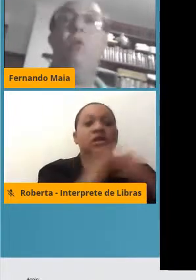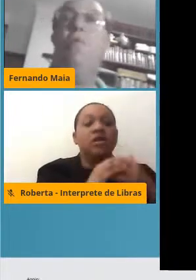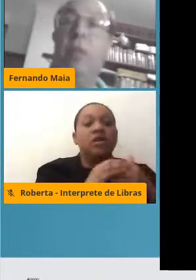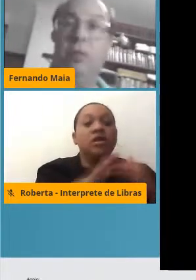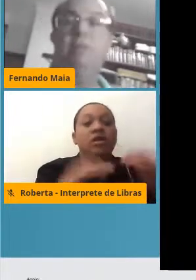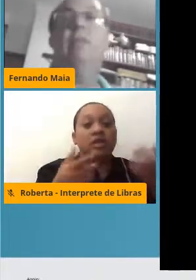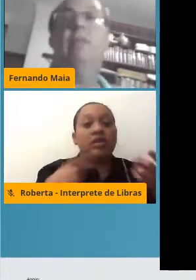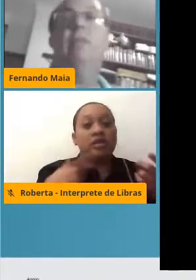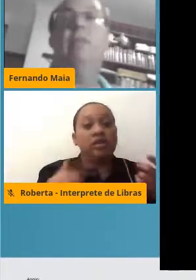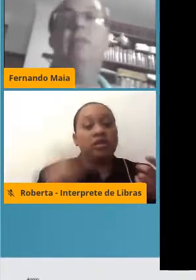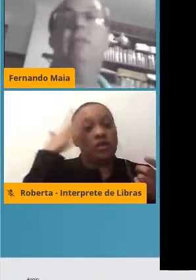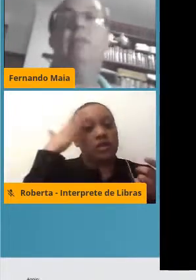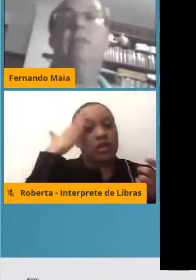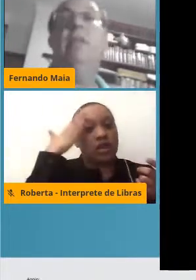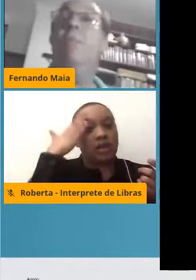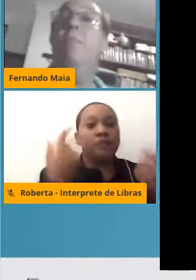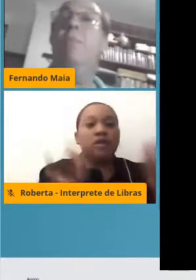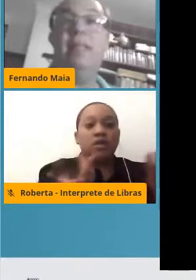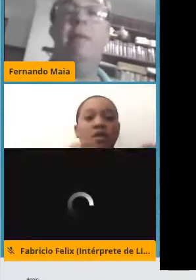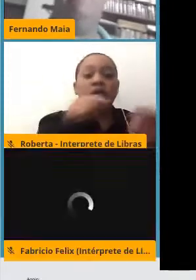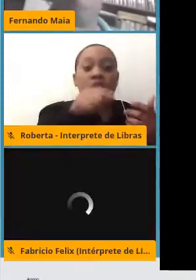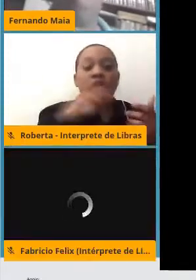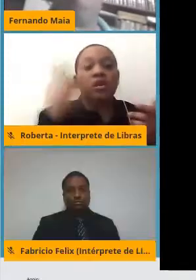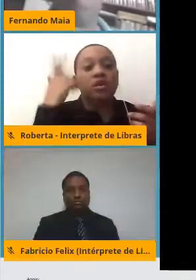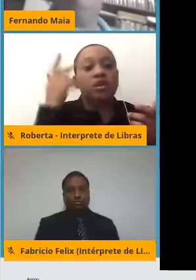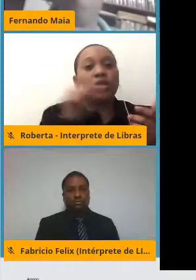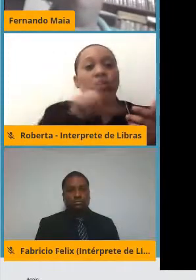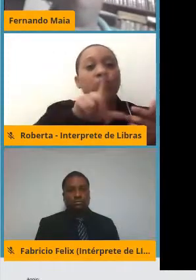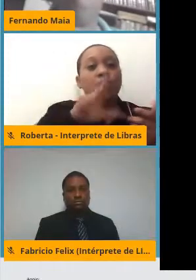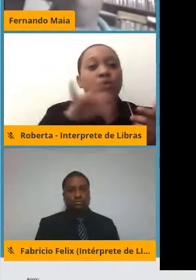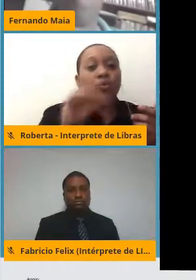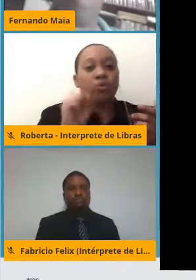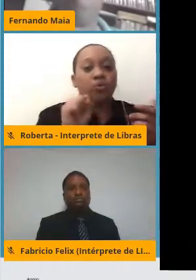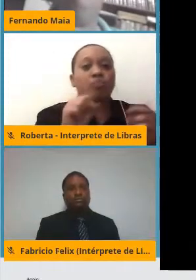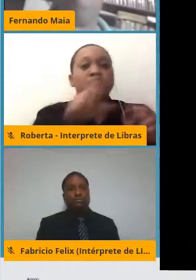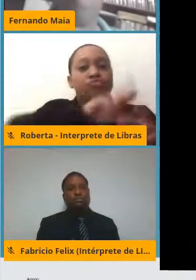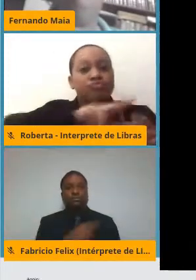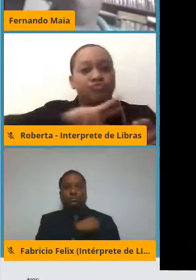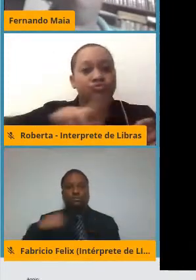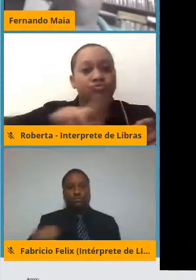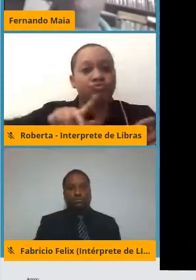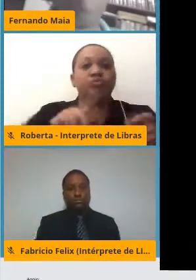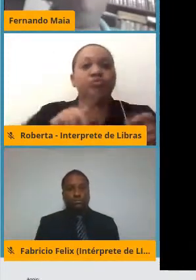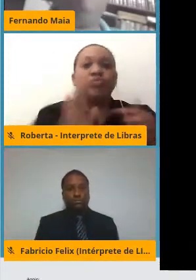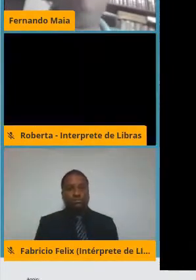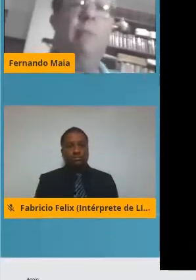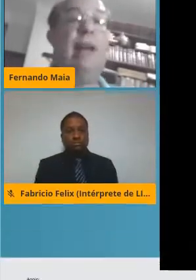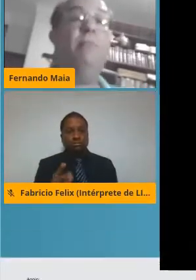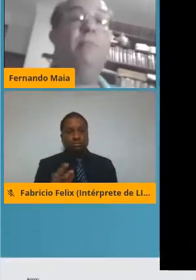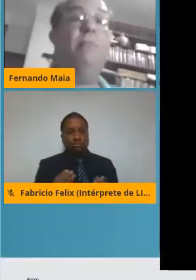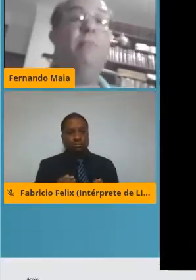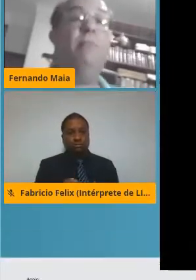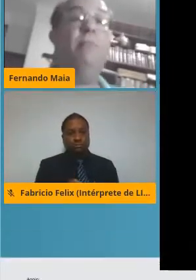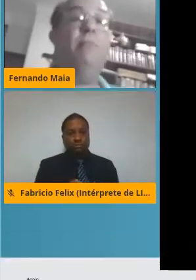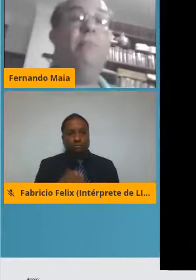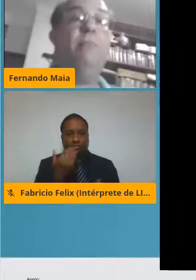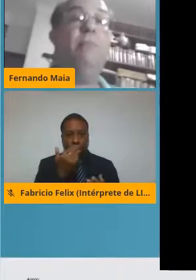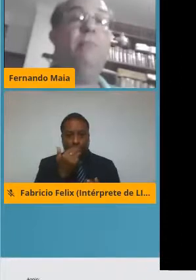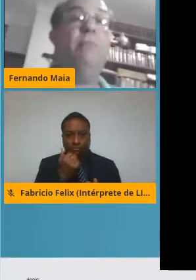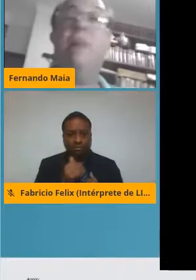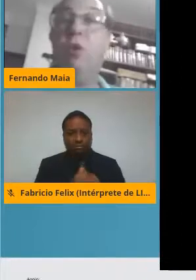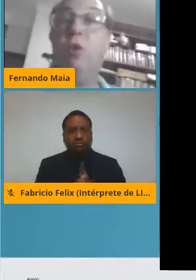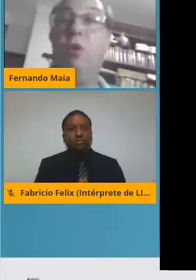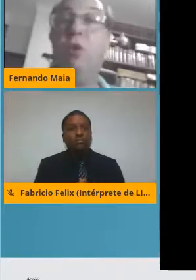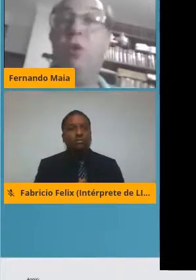come frutas e esse animal é muito apreciado na China como alimento. Dizem que é carne amorosa. E